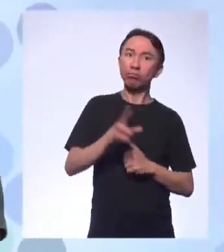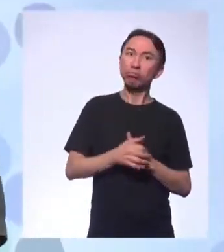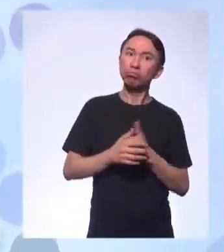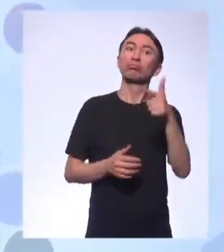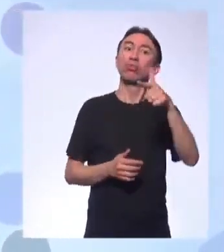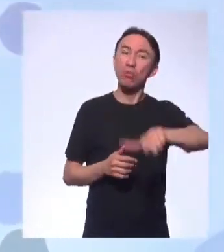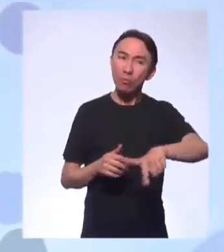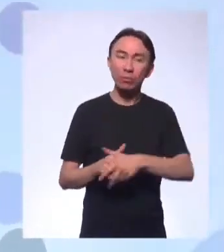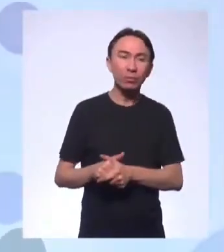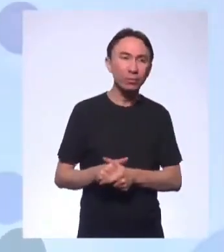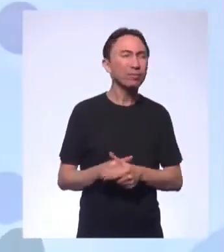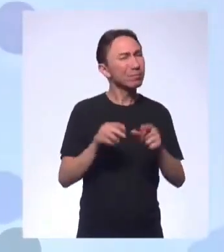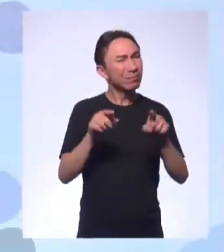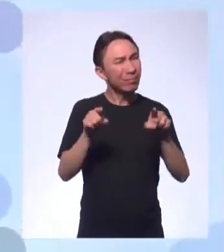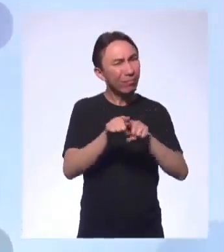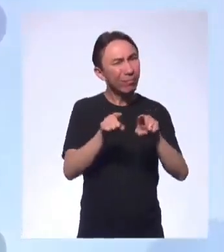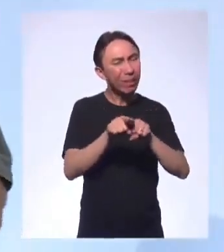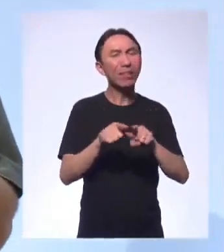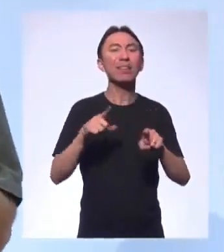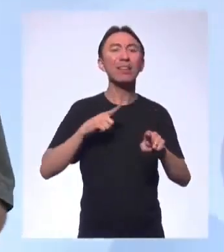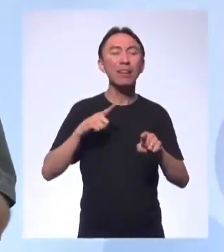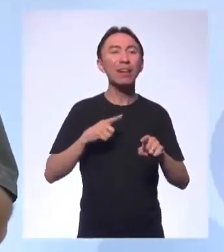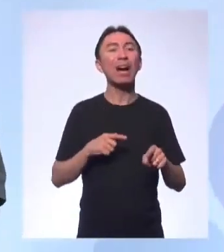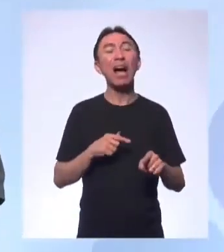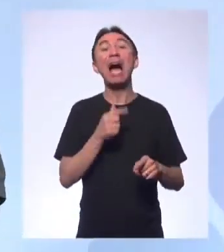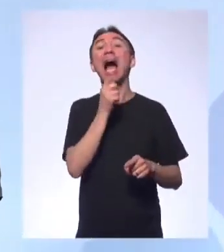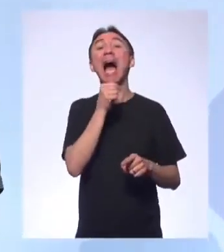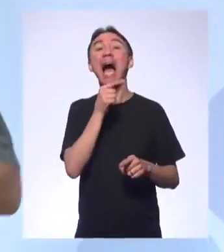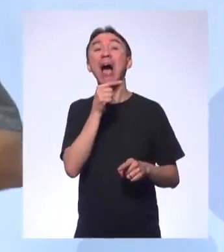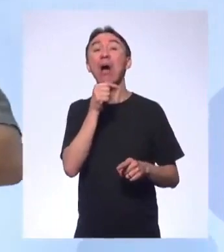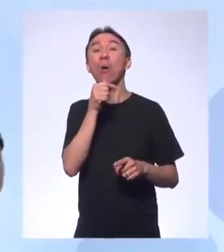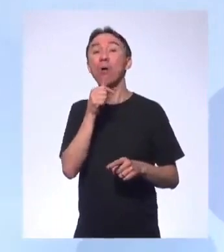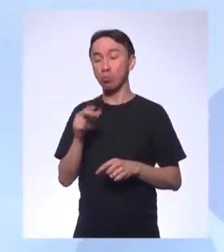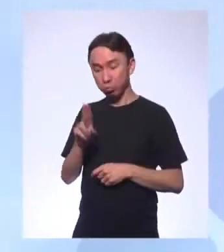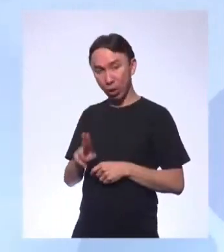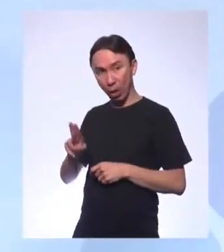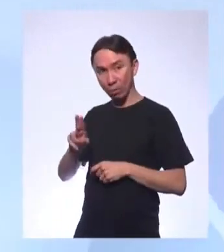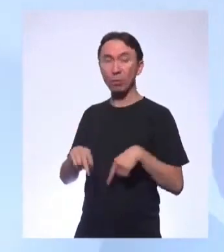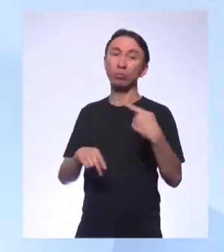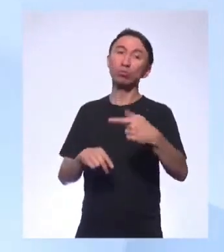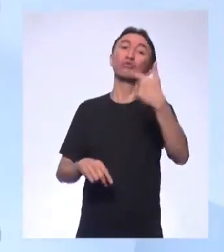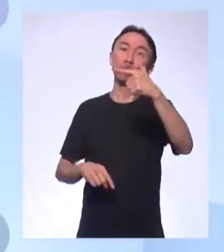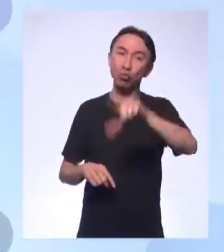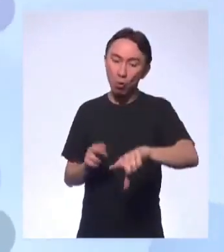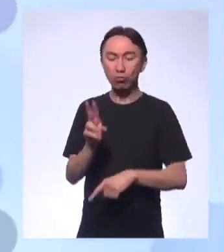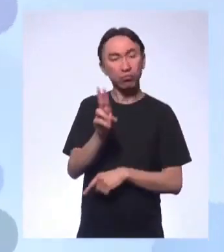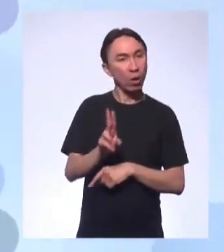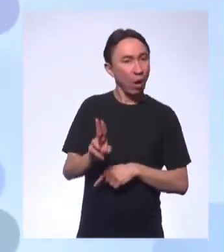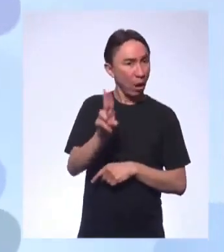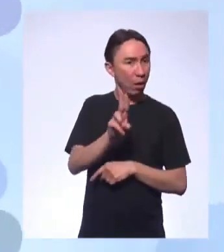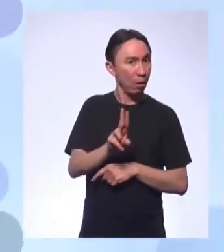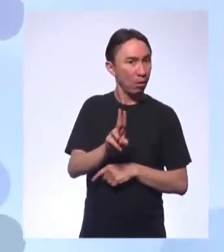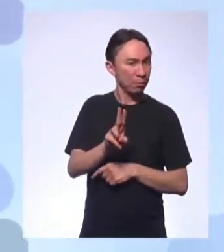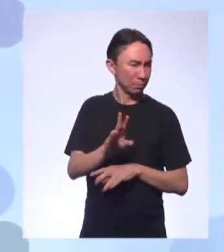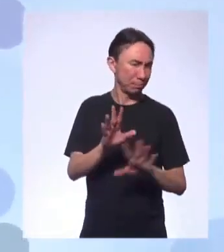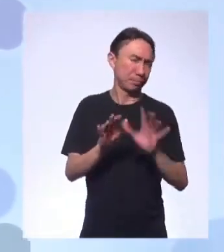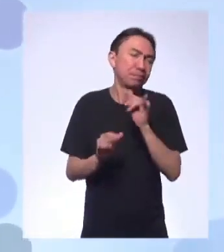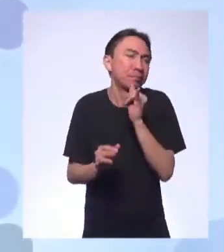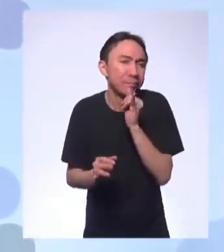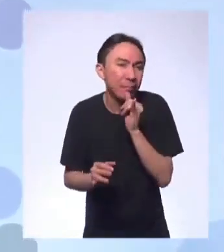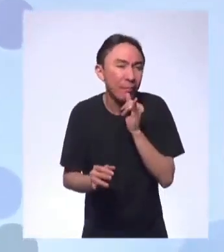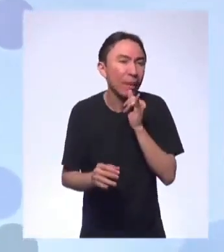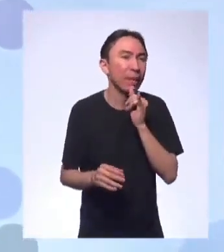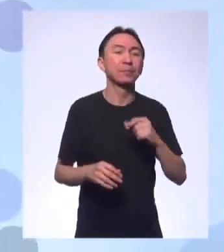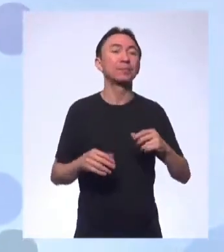água reutilizável. Portanto, essa água reutilizável, né, em casa, por exemplo, às vezes, né,